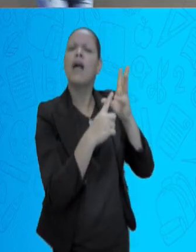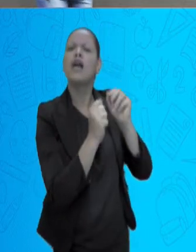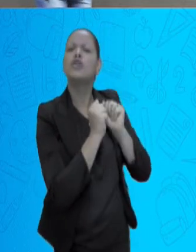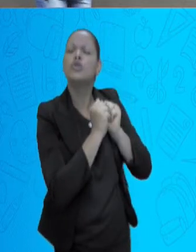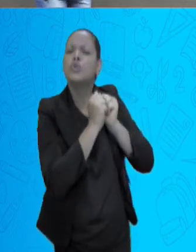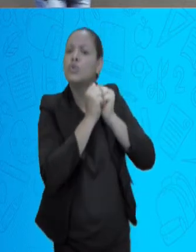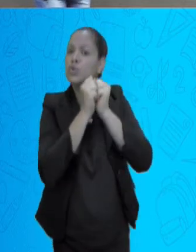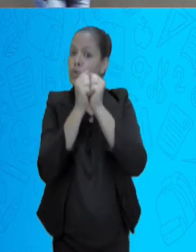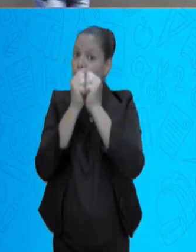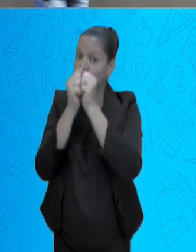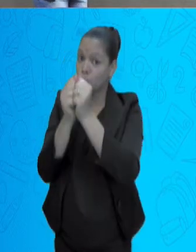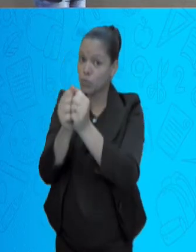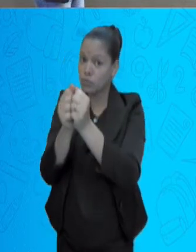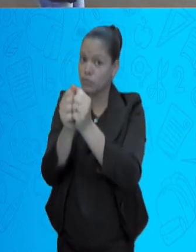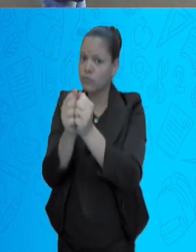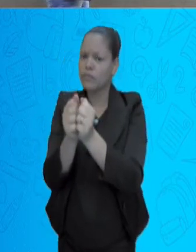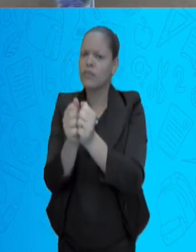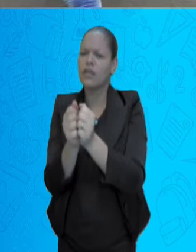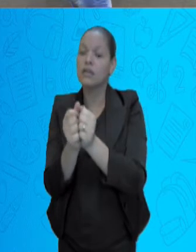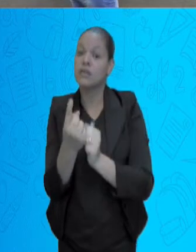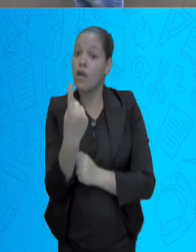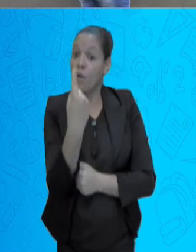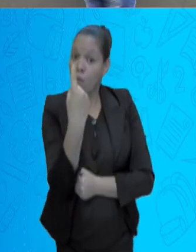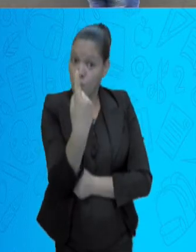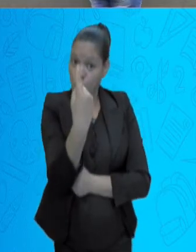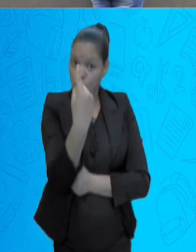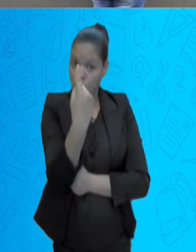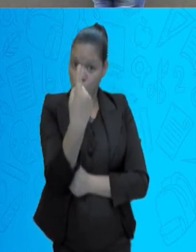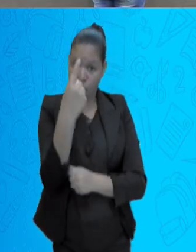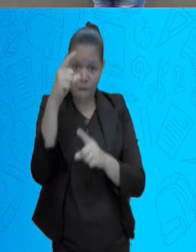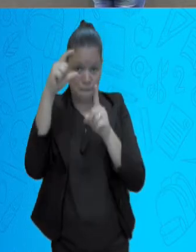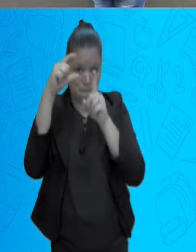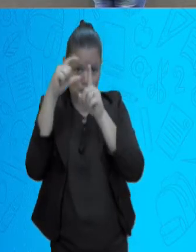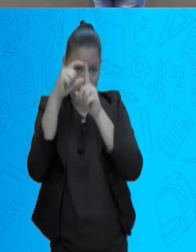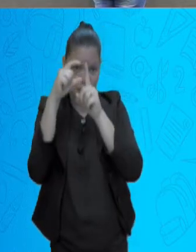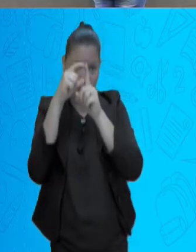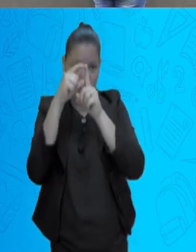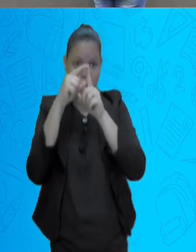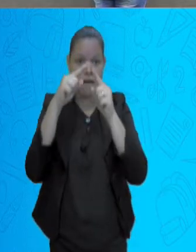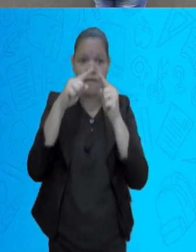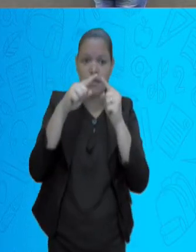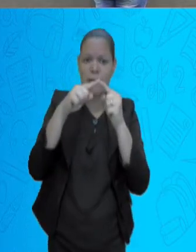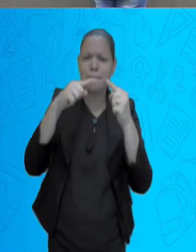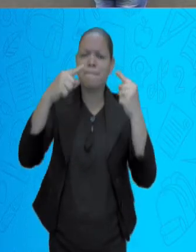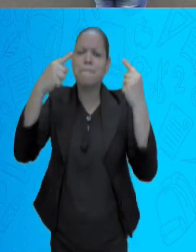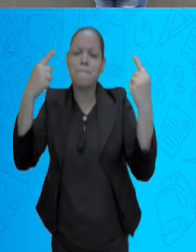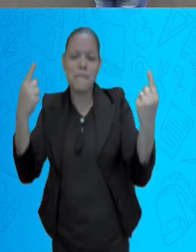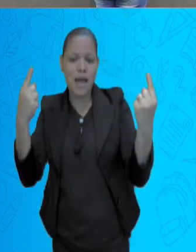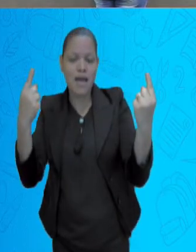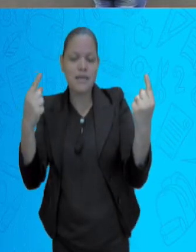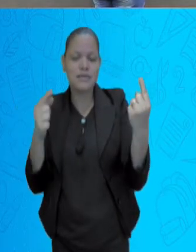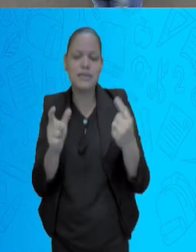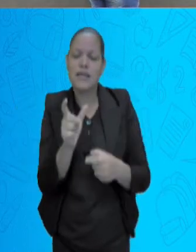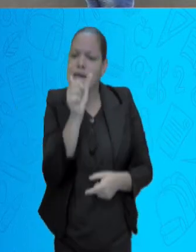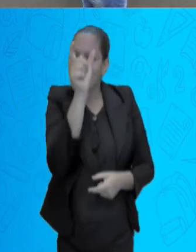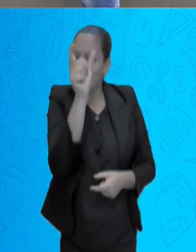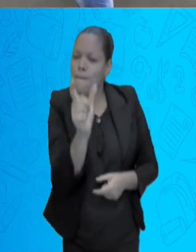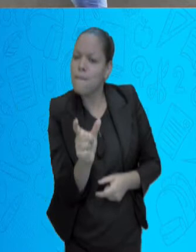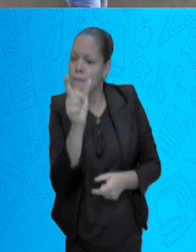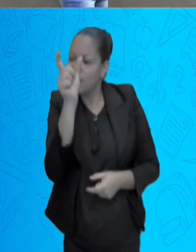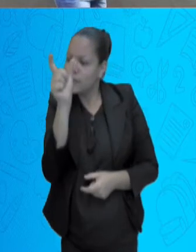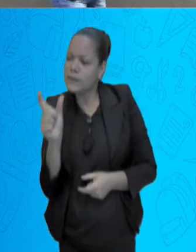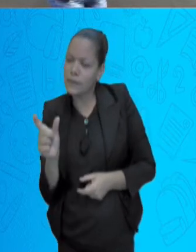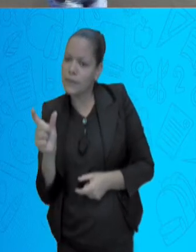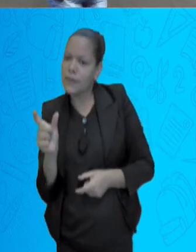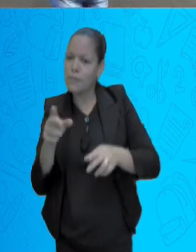em sílaba diferente. Ó, a palavra iam, eu tenho a vogal I e a vogal A.